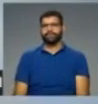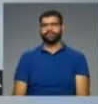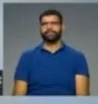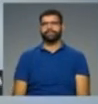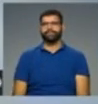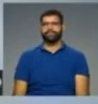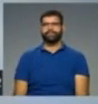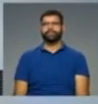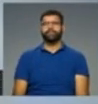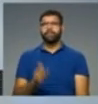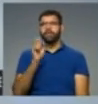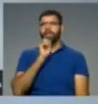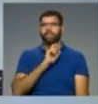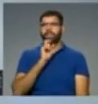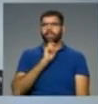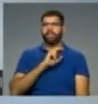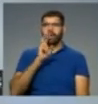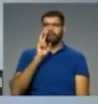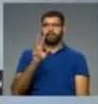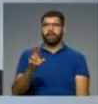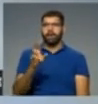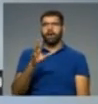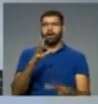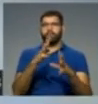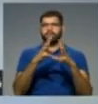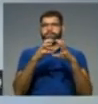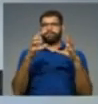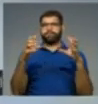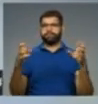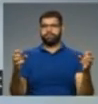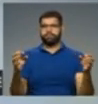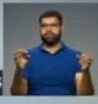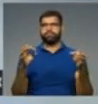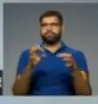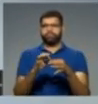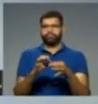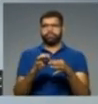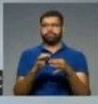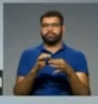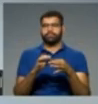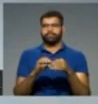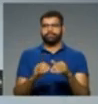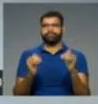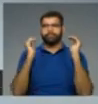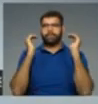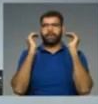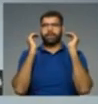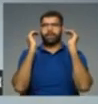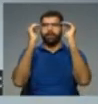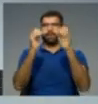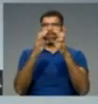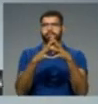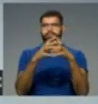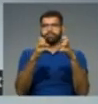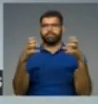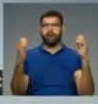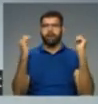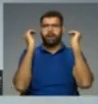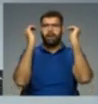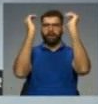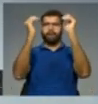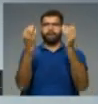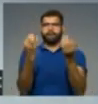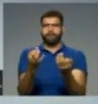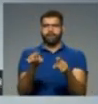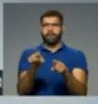satélite e podemos ver de facto aqui esta nebulosidade que está associada a um vale nos níveis altos da atmosfera, que é a nebulosidade essencialmente alta que caminha